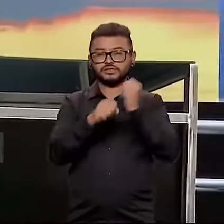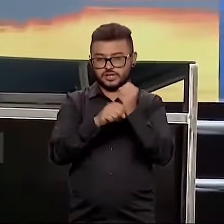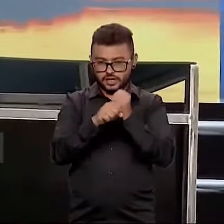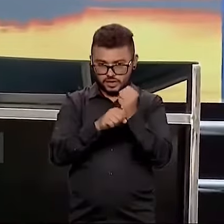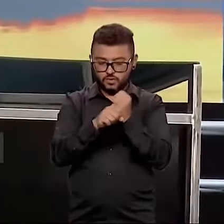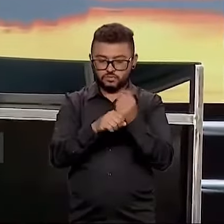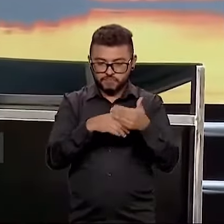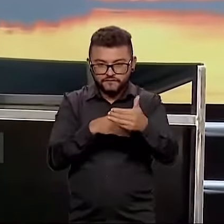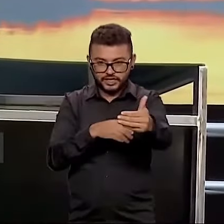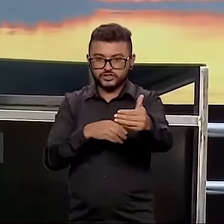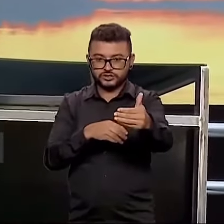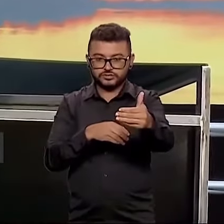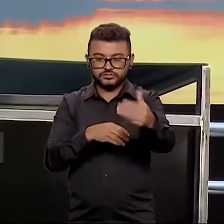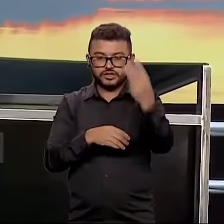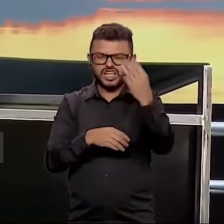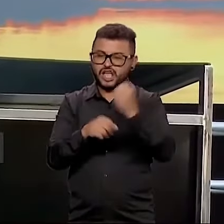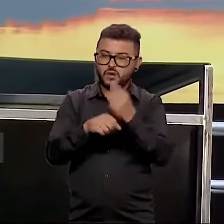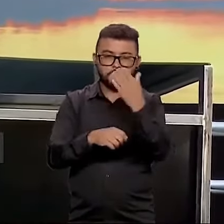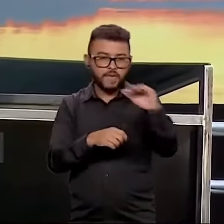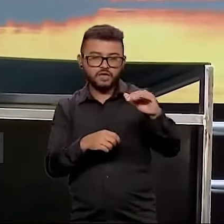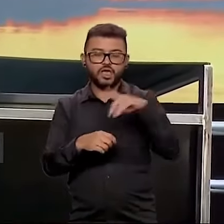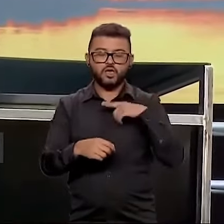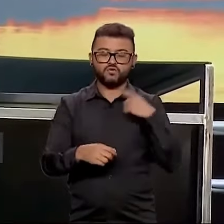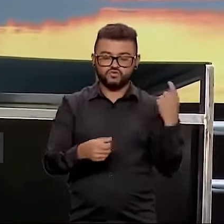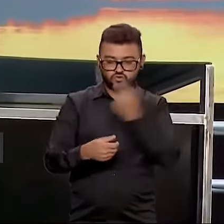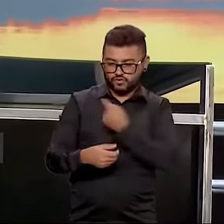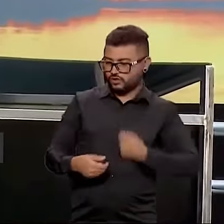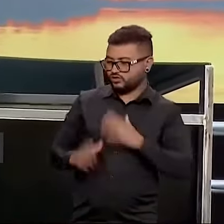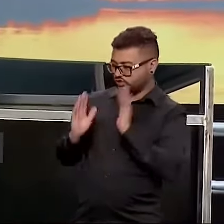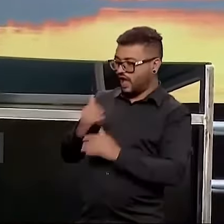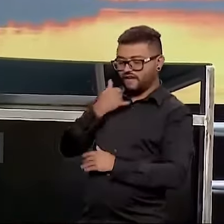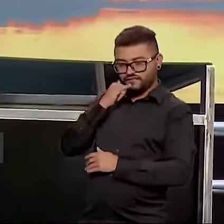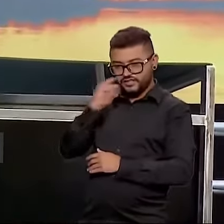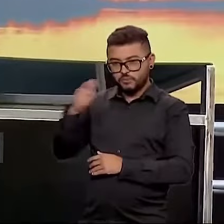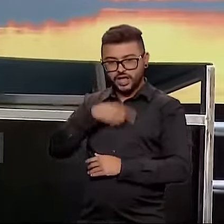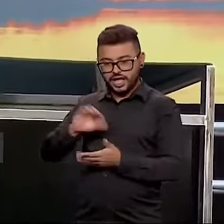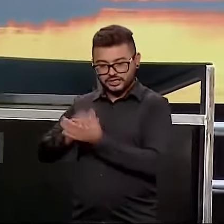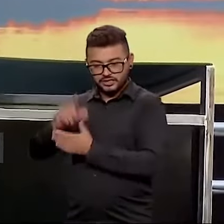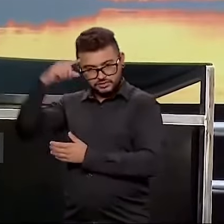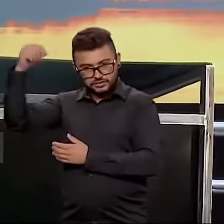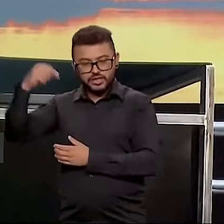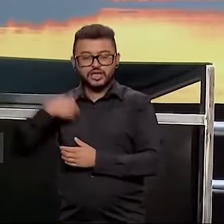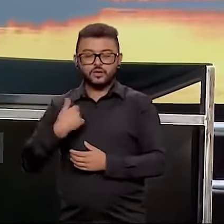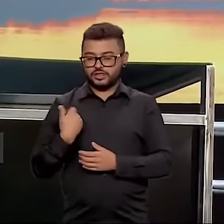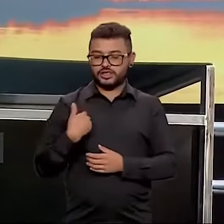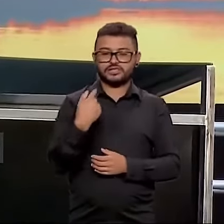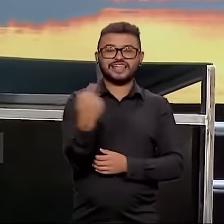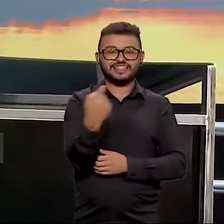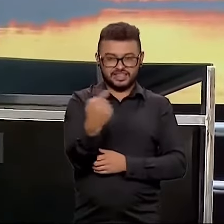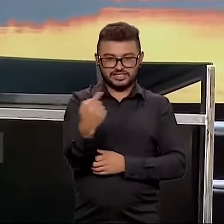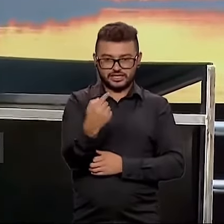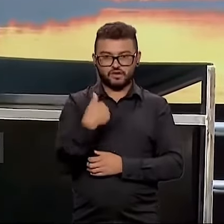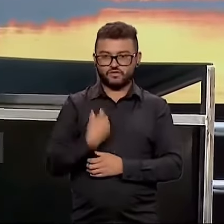3 anos e meio de governo. Eu já falei para vocês, a gente já sabe que eu falo todo dia. Eu tenho 77 anos de